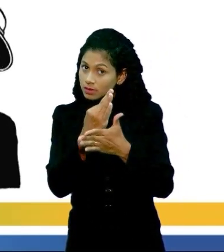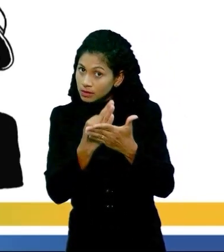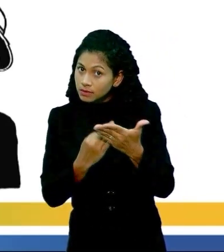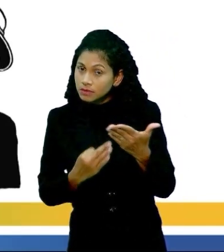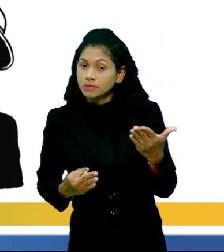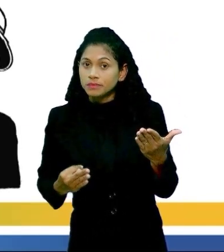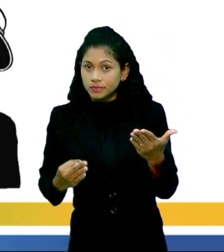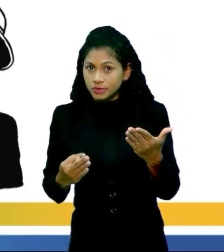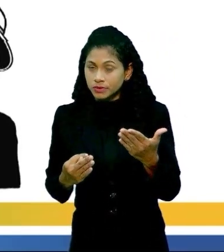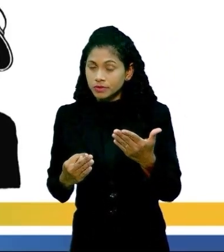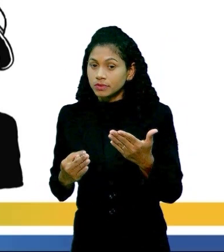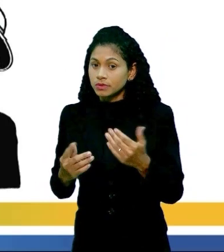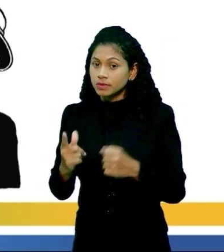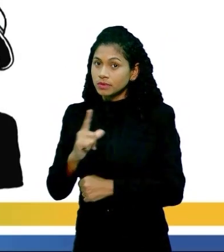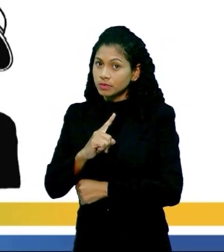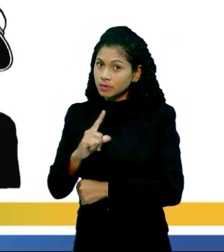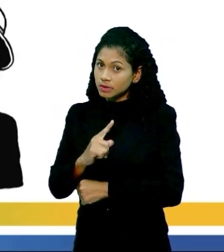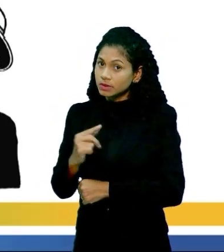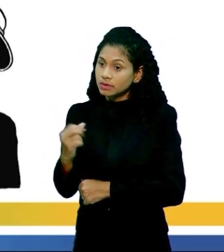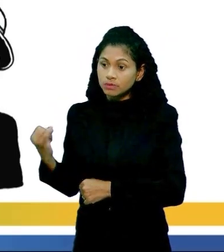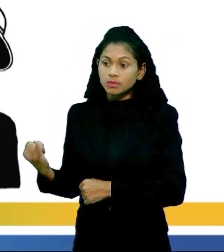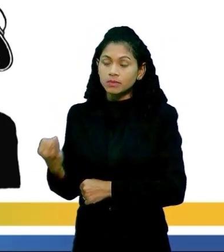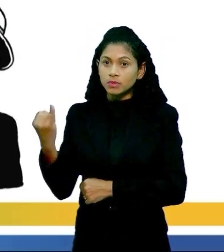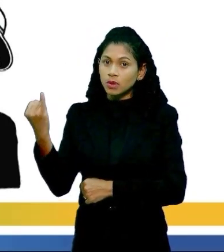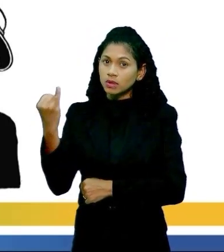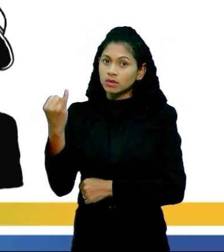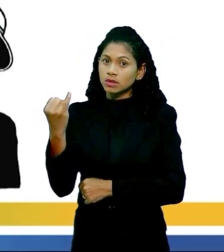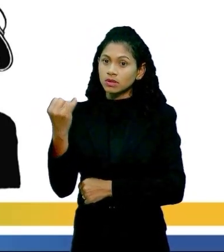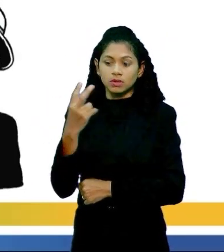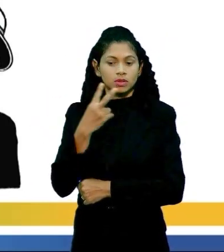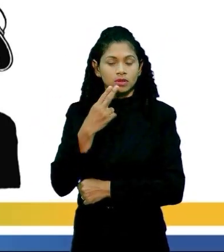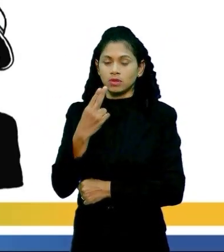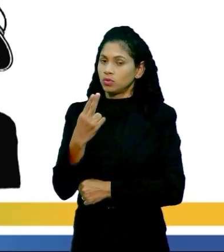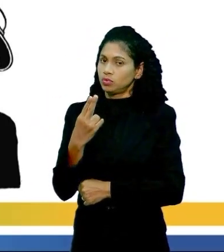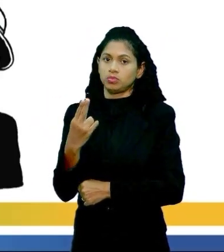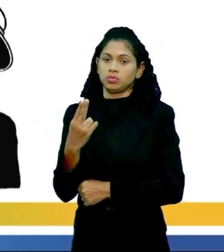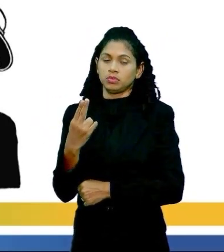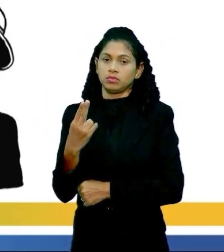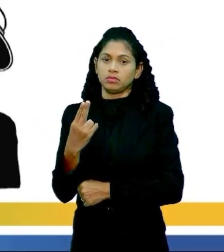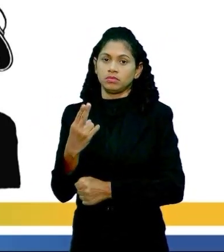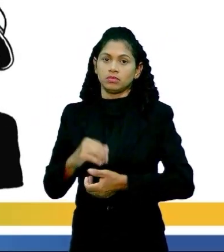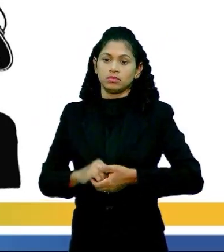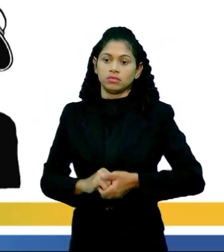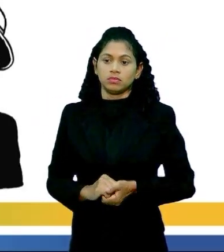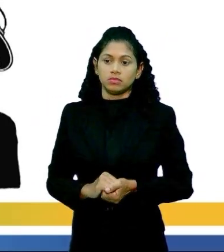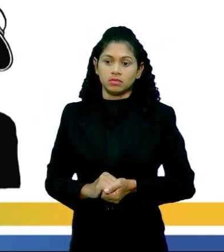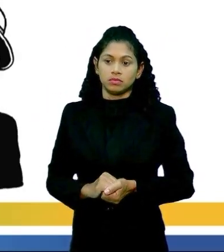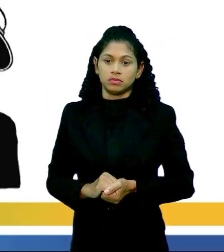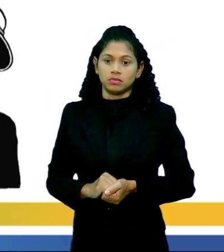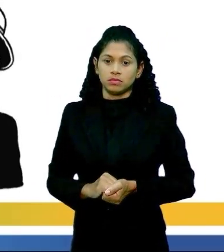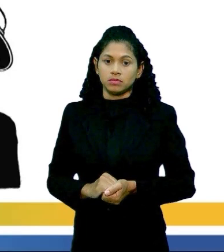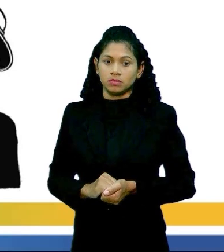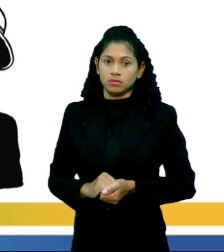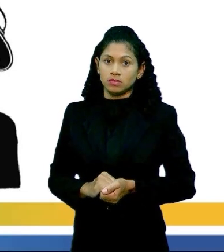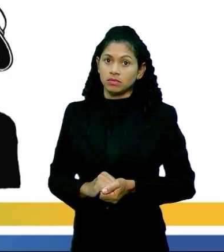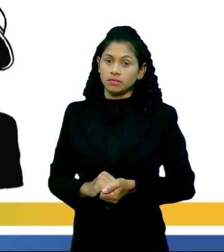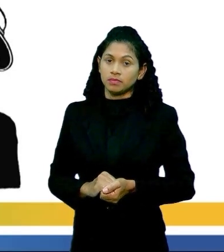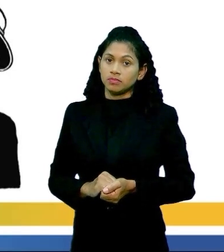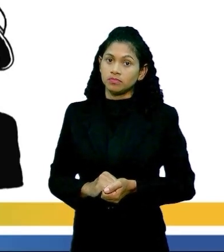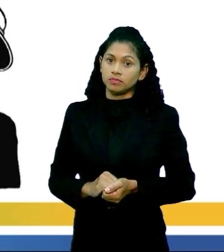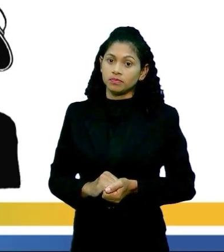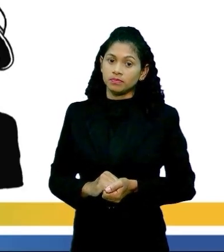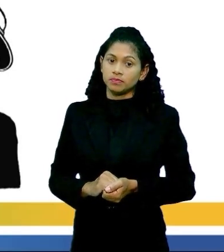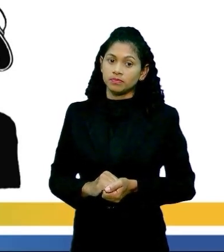a importância, né, de você não fumar. Então, seria aí nossa, né, provável resposta correta. Vamos